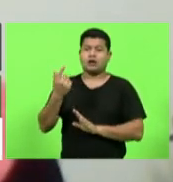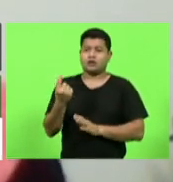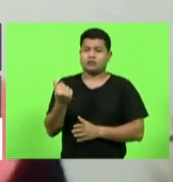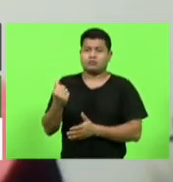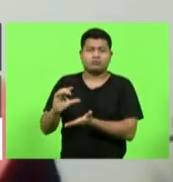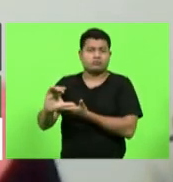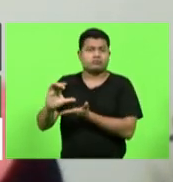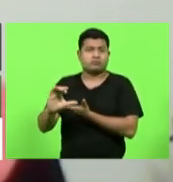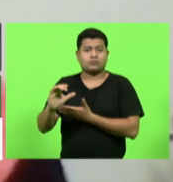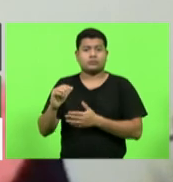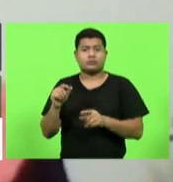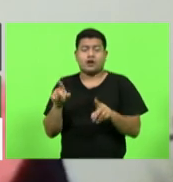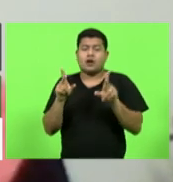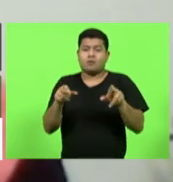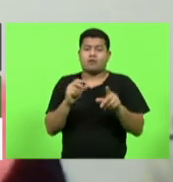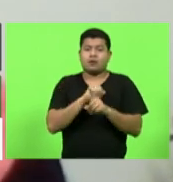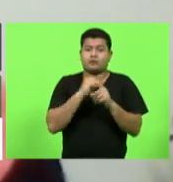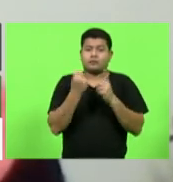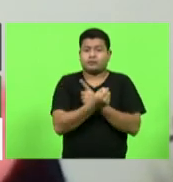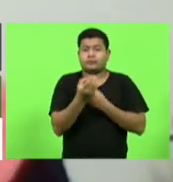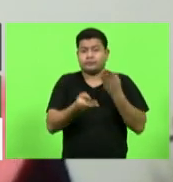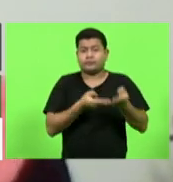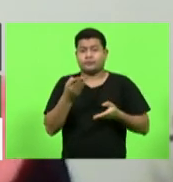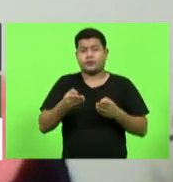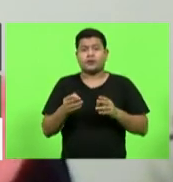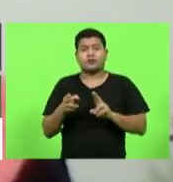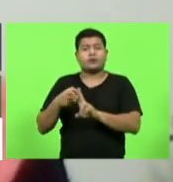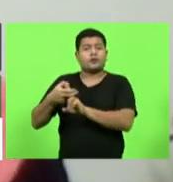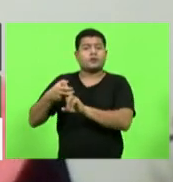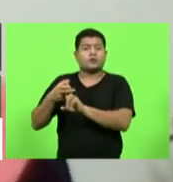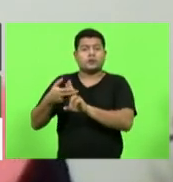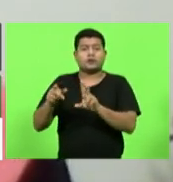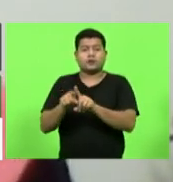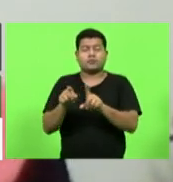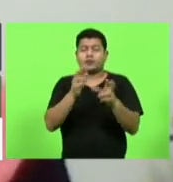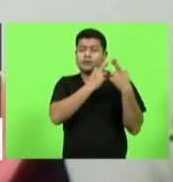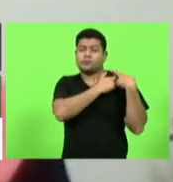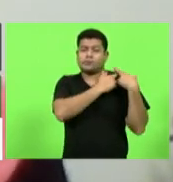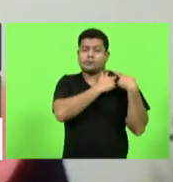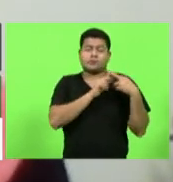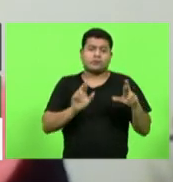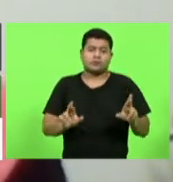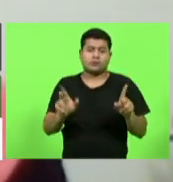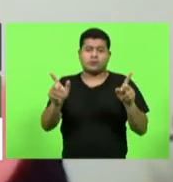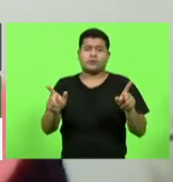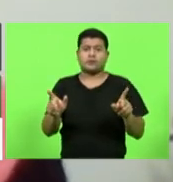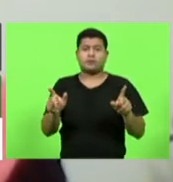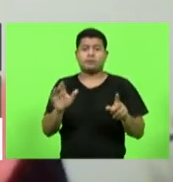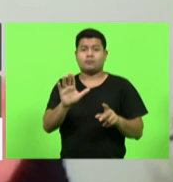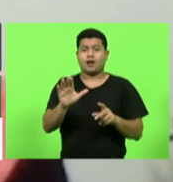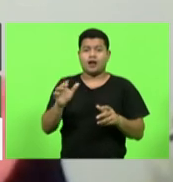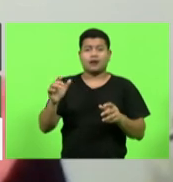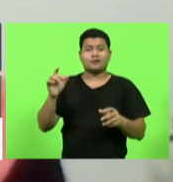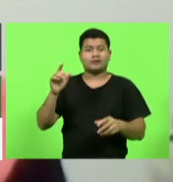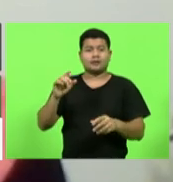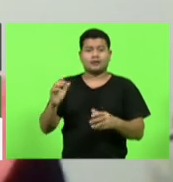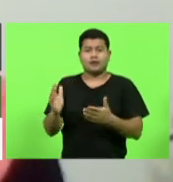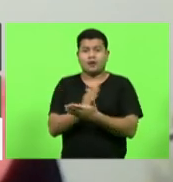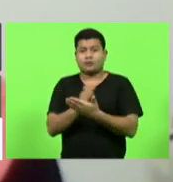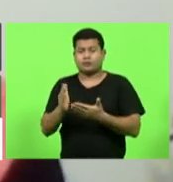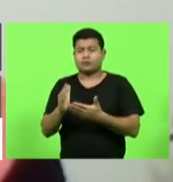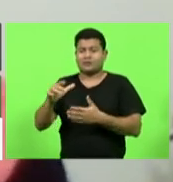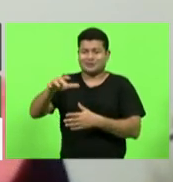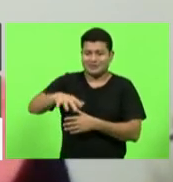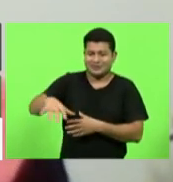a assistência social e o SUS têm as suas responsabilidades, e elas se cruzam quando é no âmbito da escola,